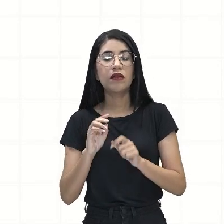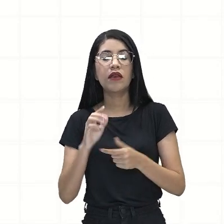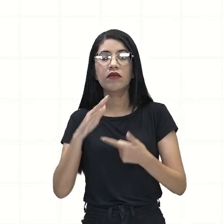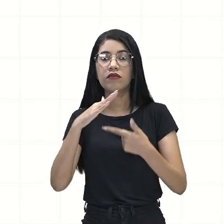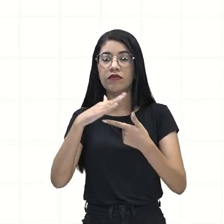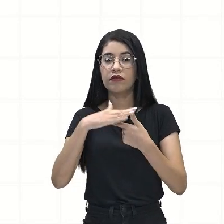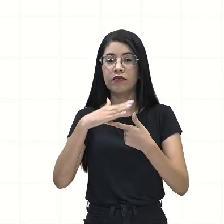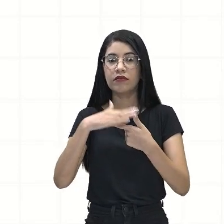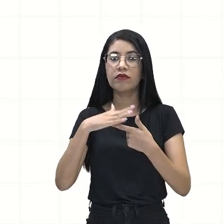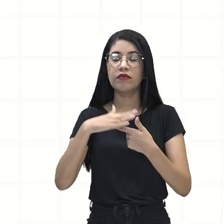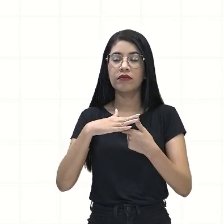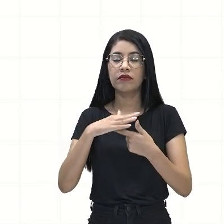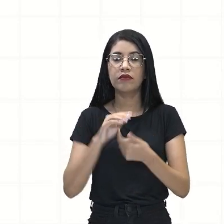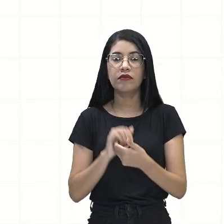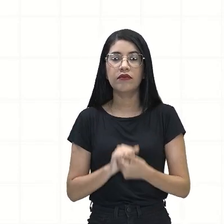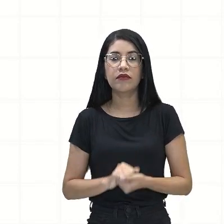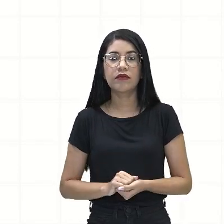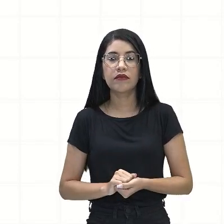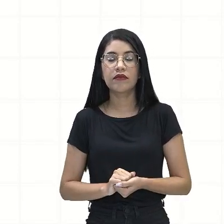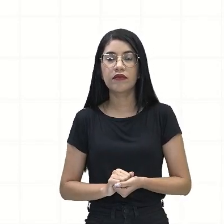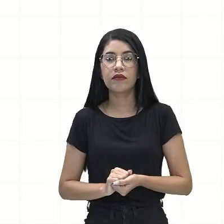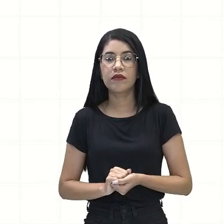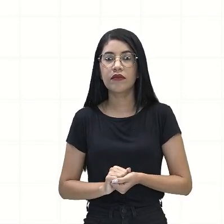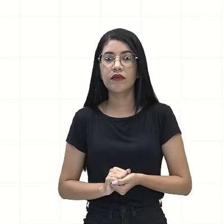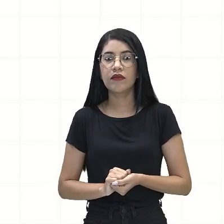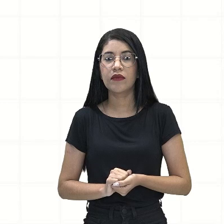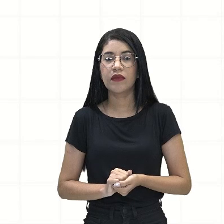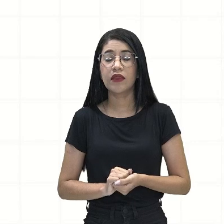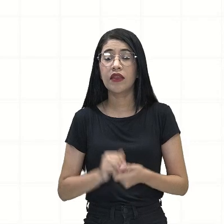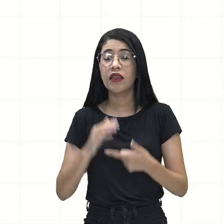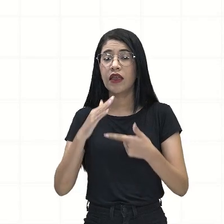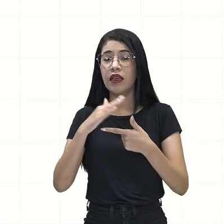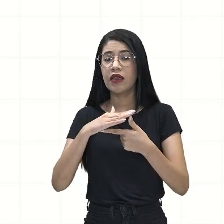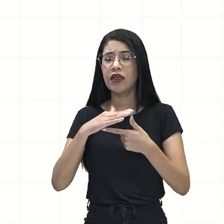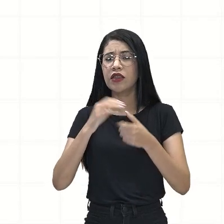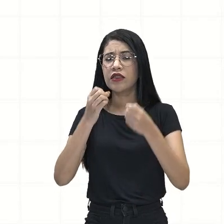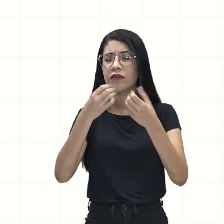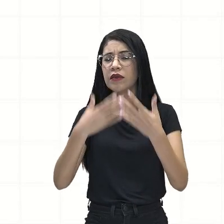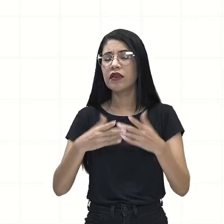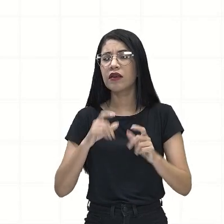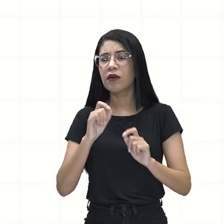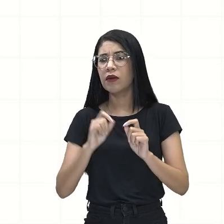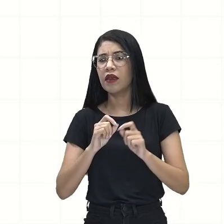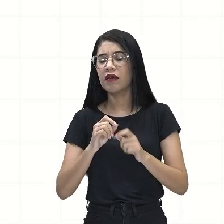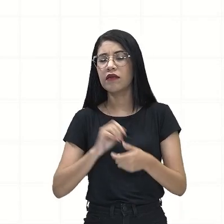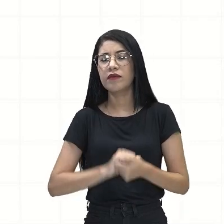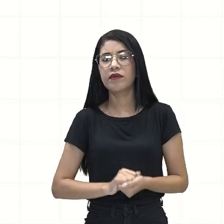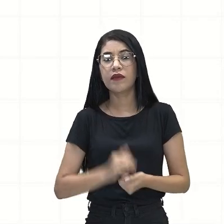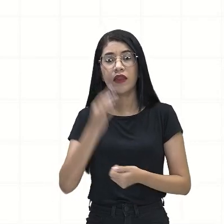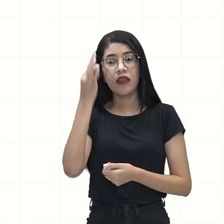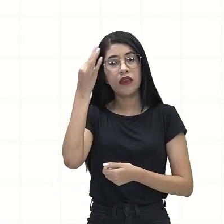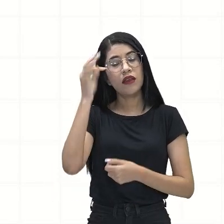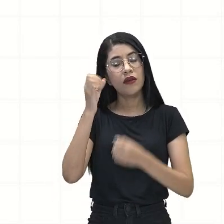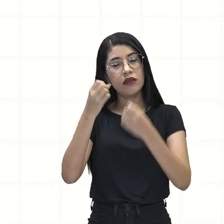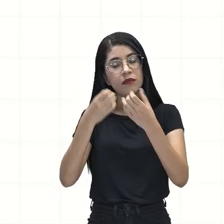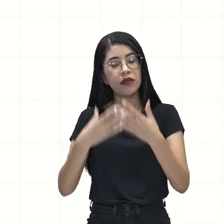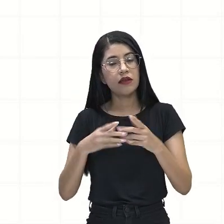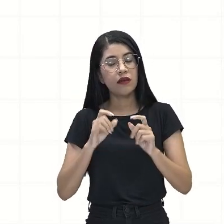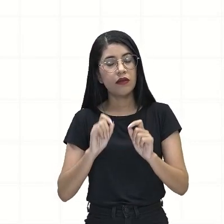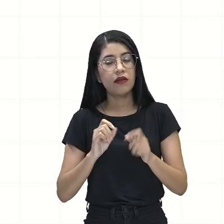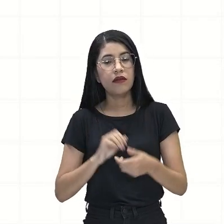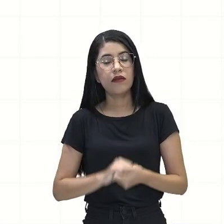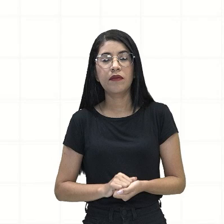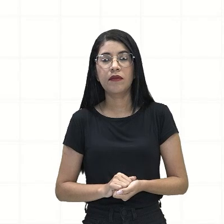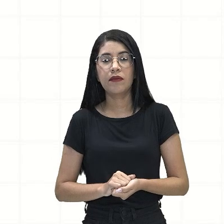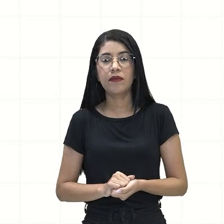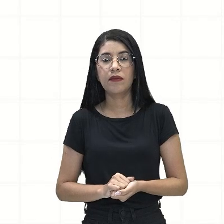de Pitágoras, né? O que vai dizer o Teorema de Pitágoras? Lembram? No Teorema de Pitágoras, a gente vai ter